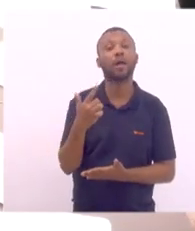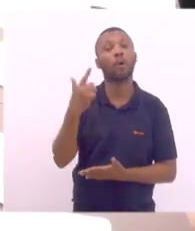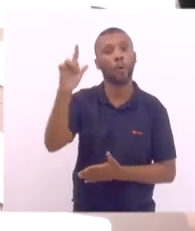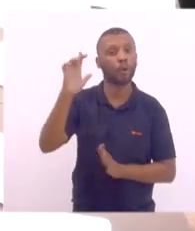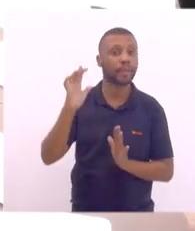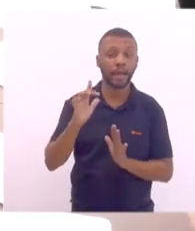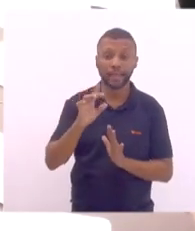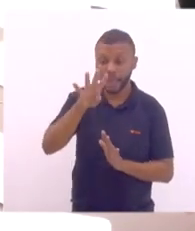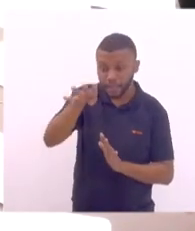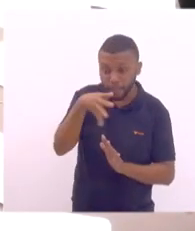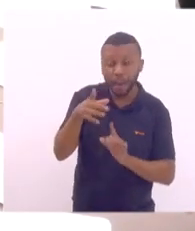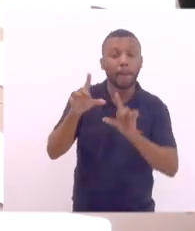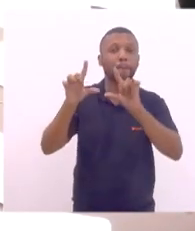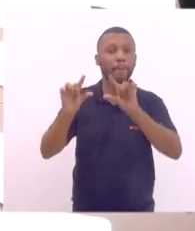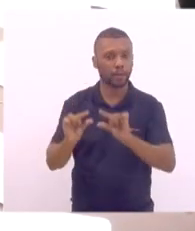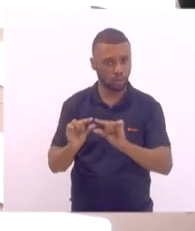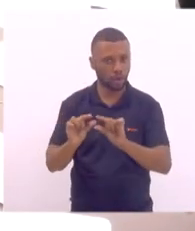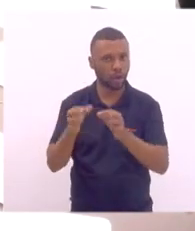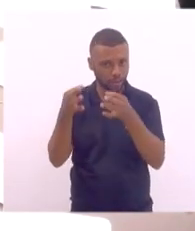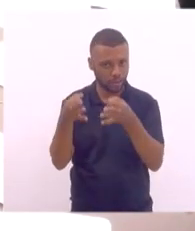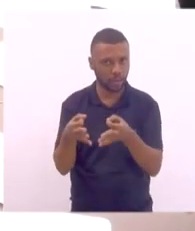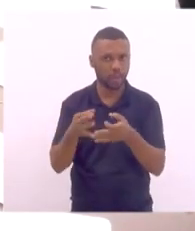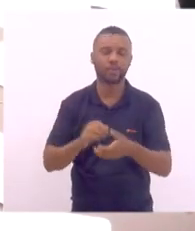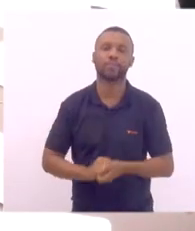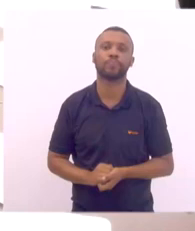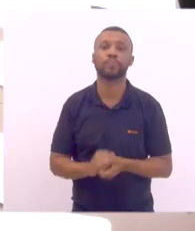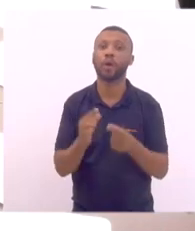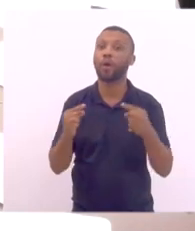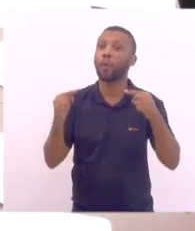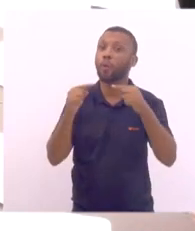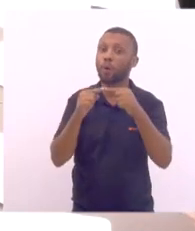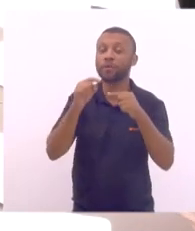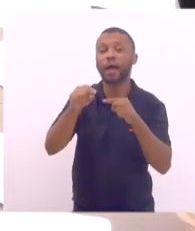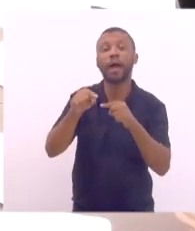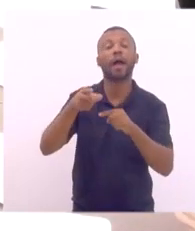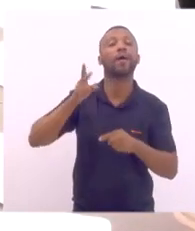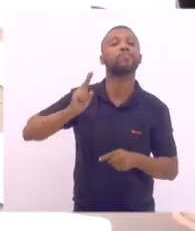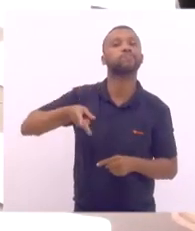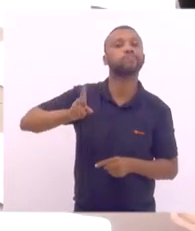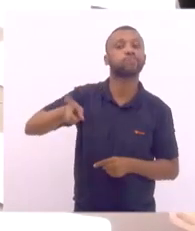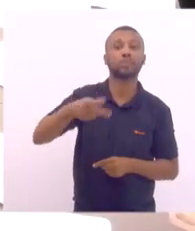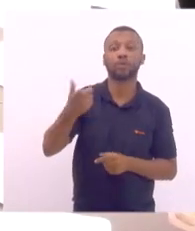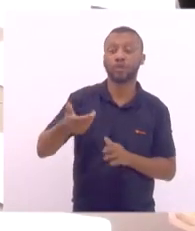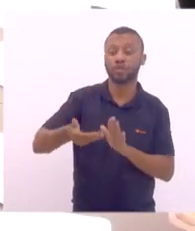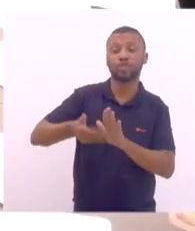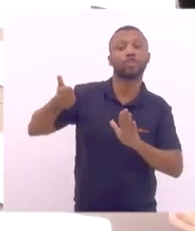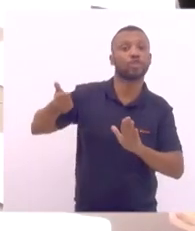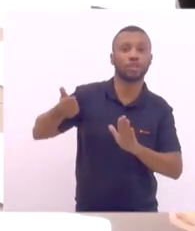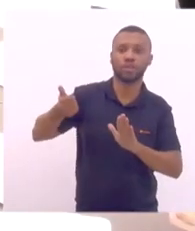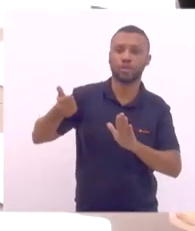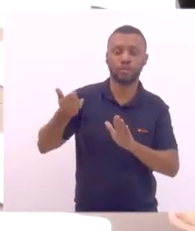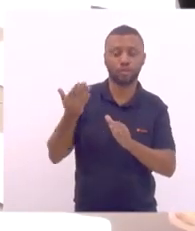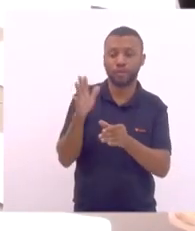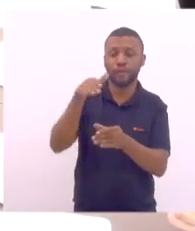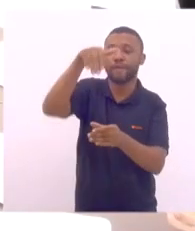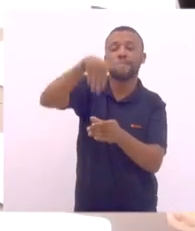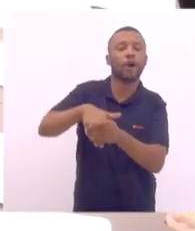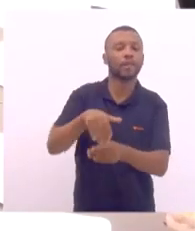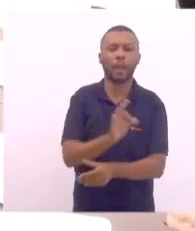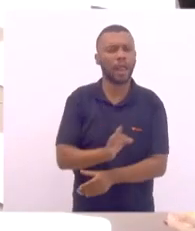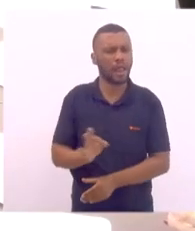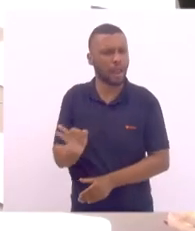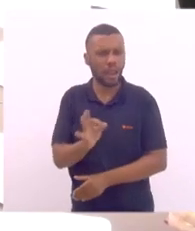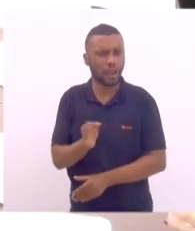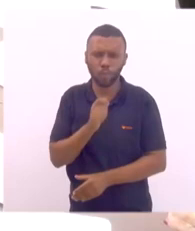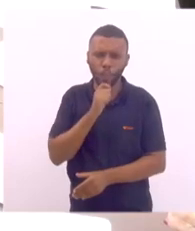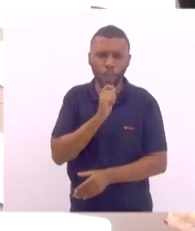tabela menor. É, do a gente contrário, construção, o mas... acordo aqui seria para manter. Então, a gente tira, não vota, e a gente tenta